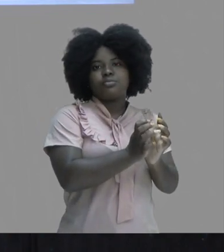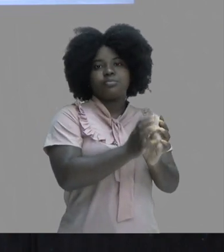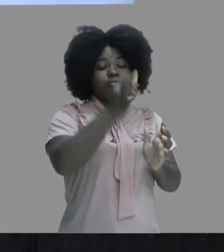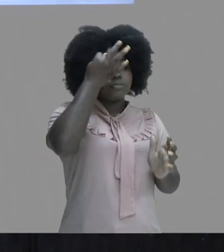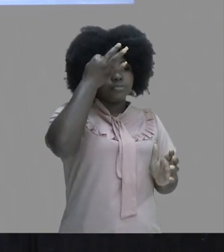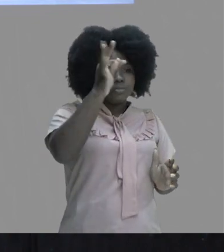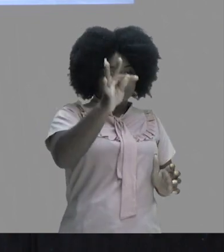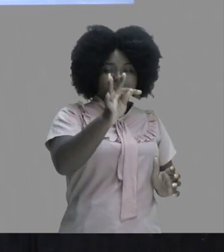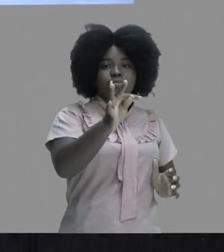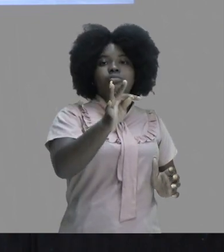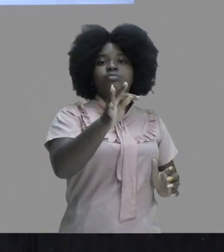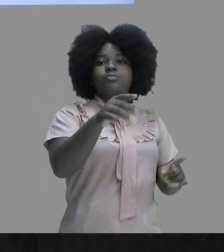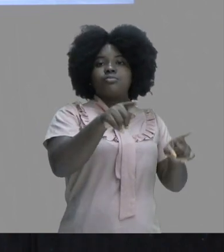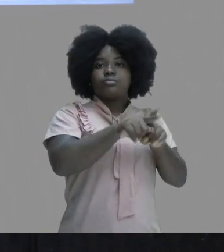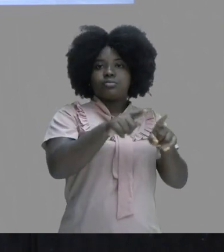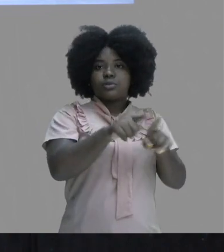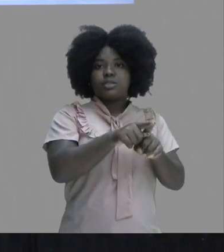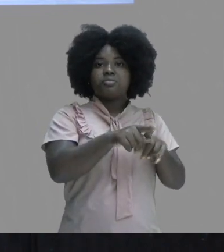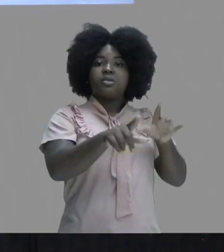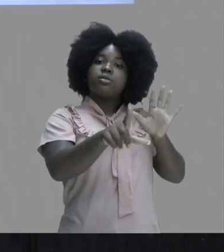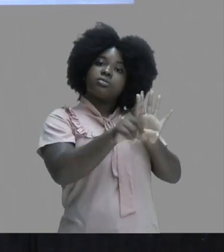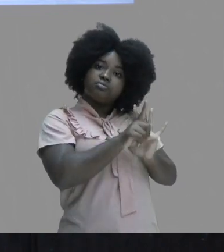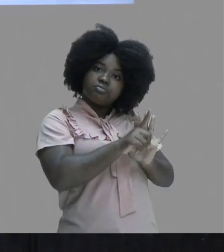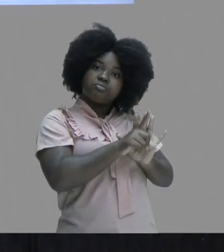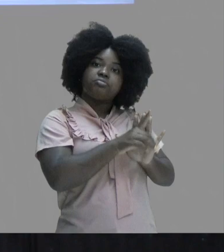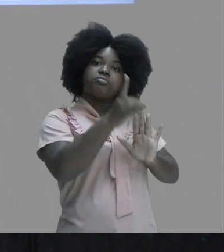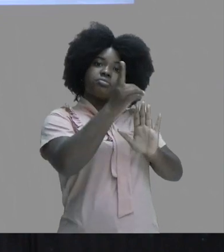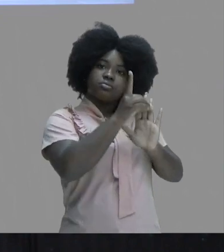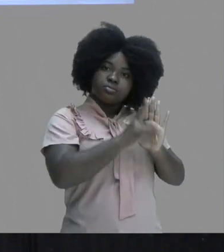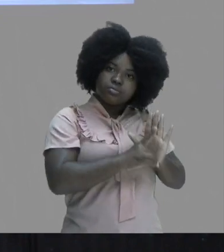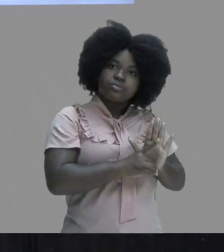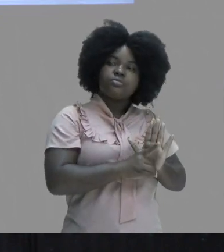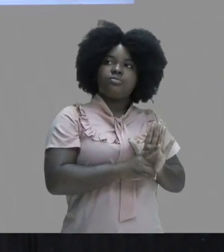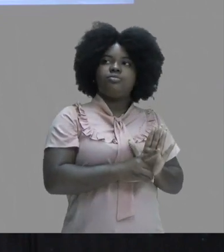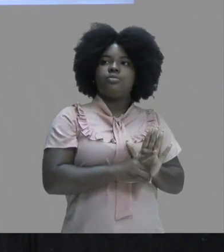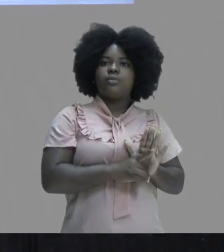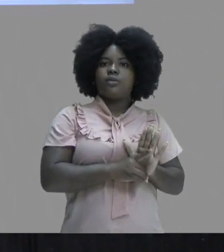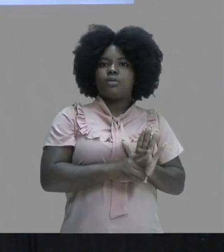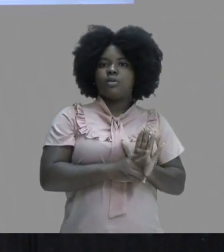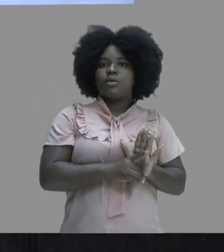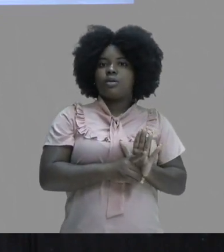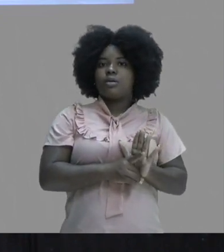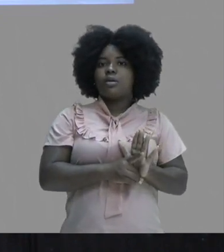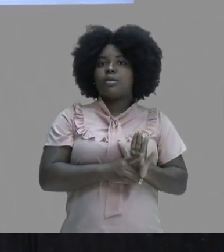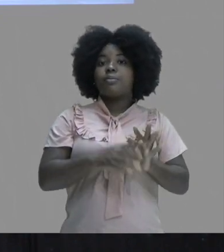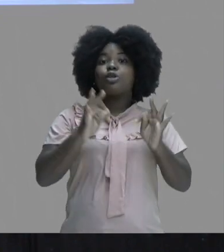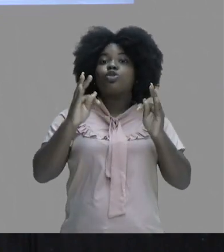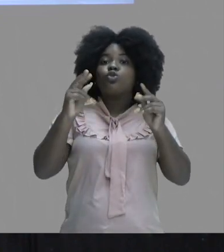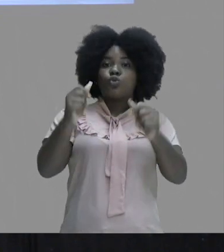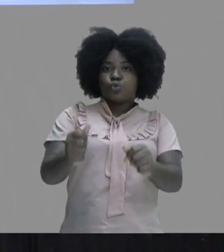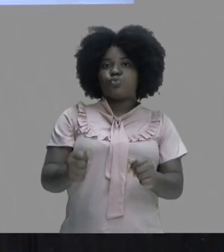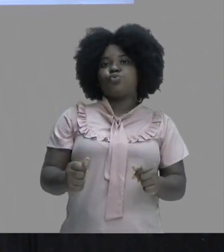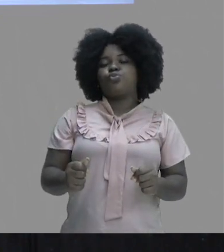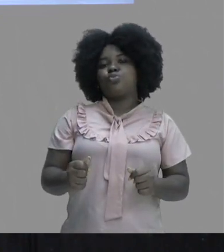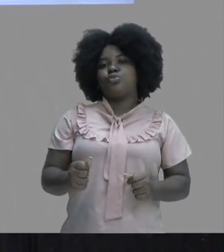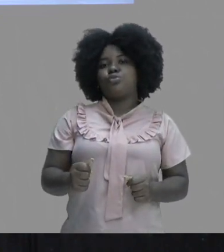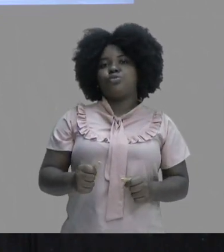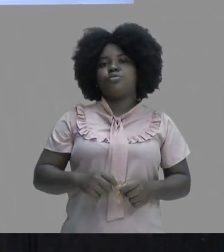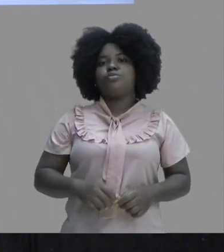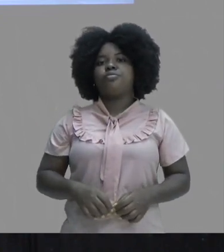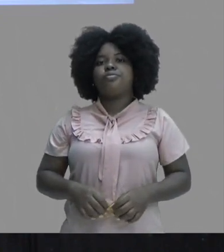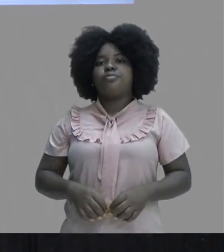teoria, na forma da lei, na forma dos direitos, eles valem universalmente,